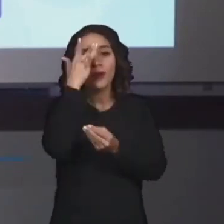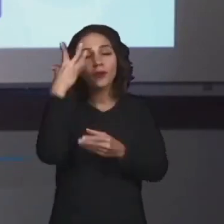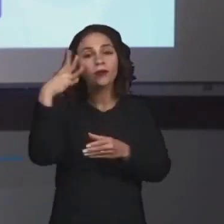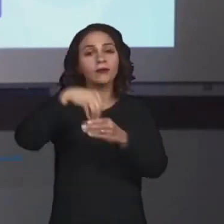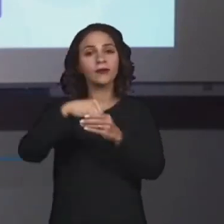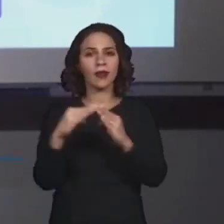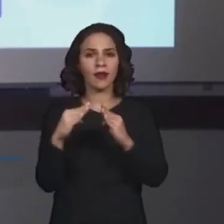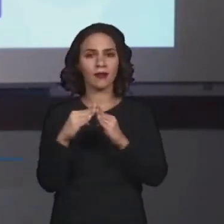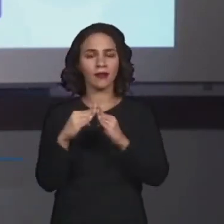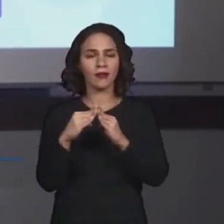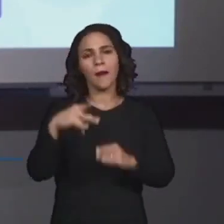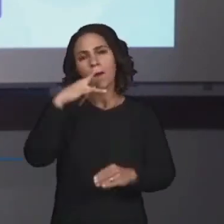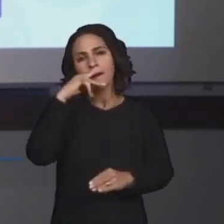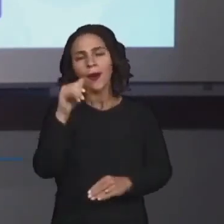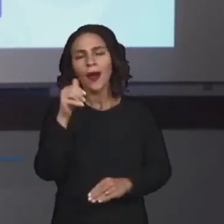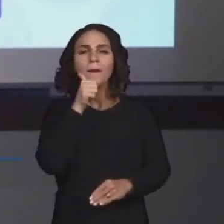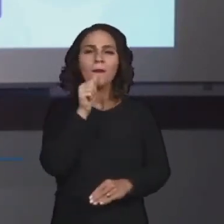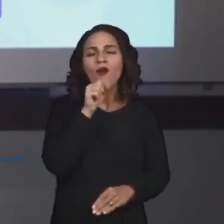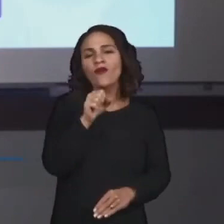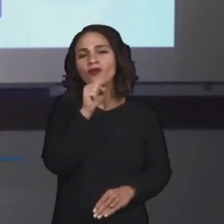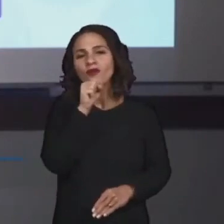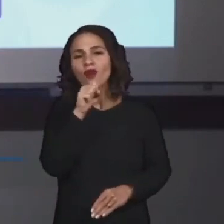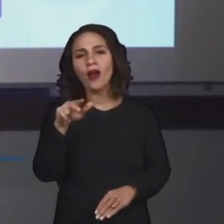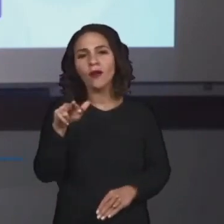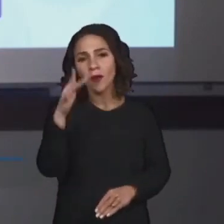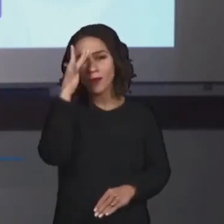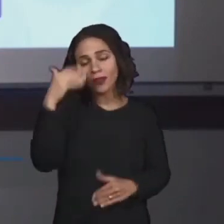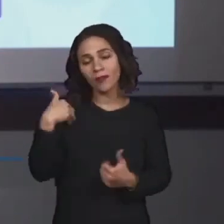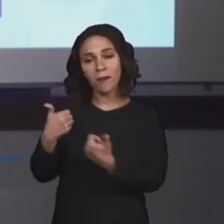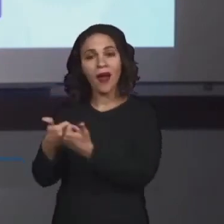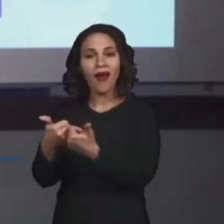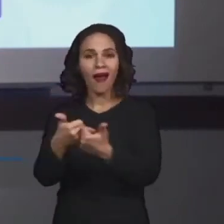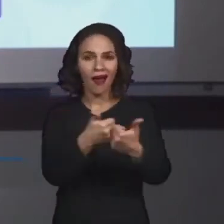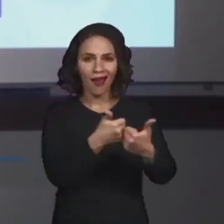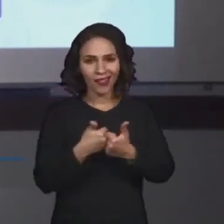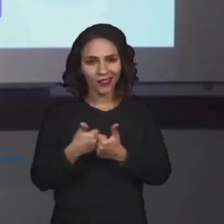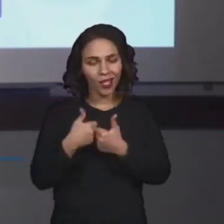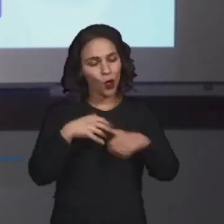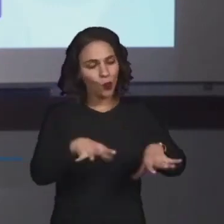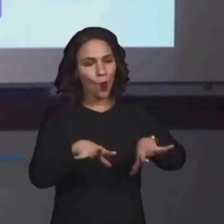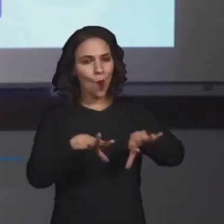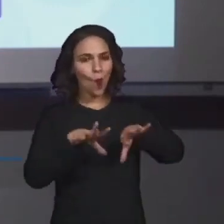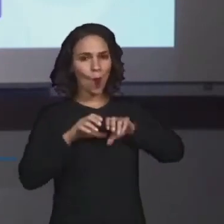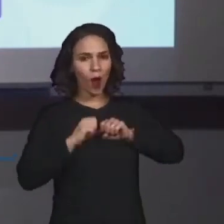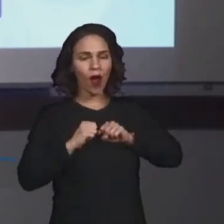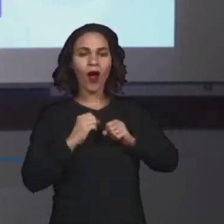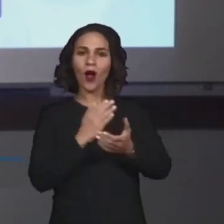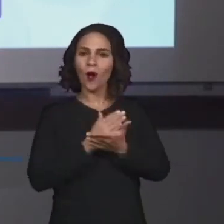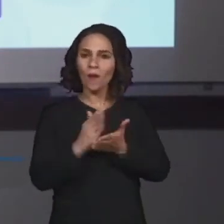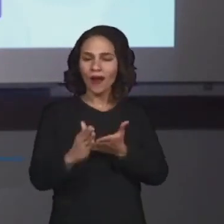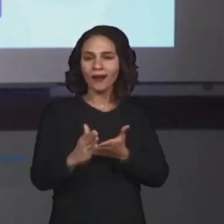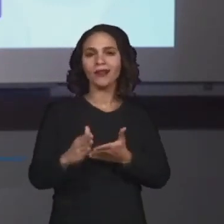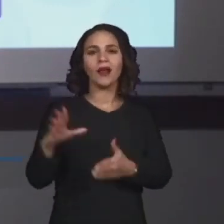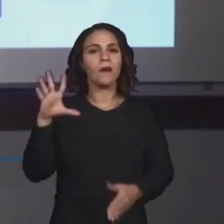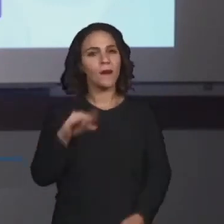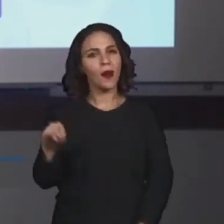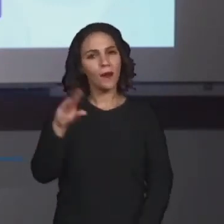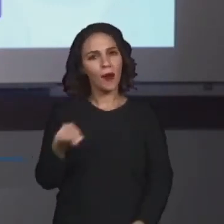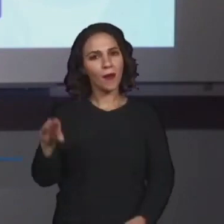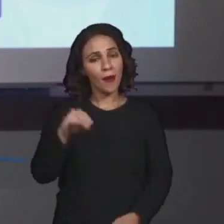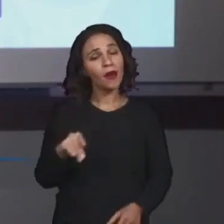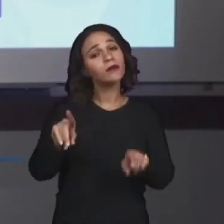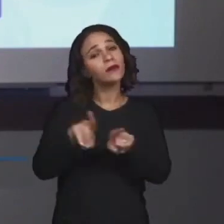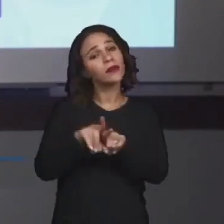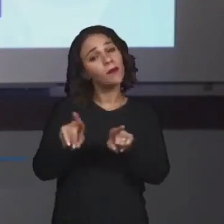os nossos irmãos, as pessoas que estão próximas a nós. Então nós temos toda a cultura que